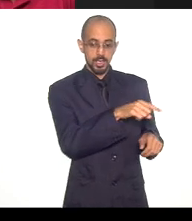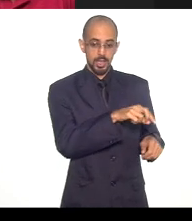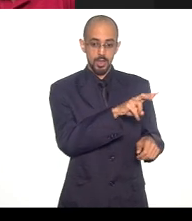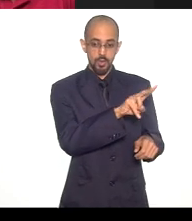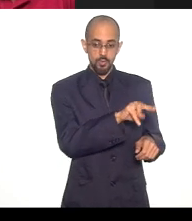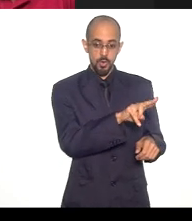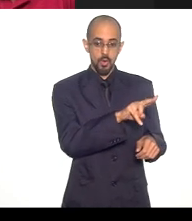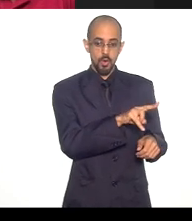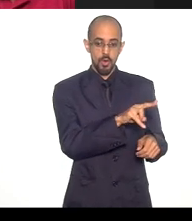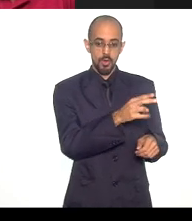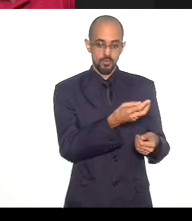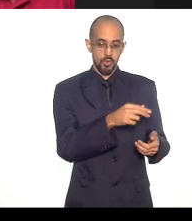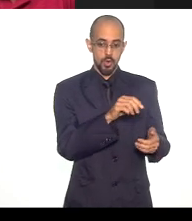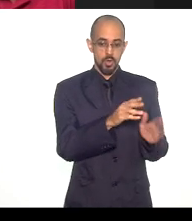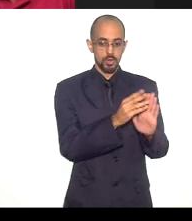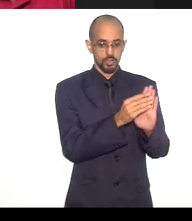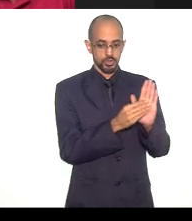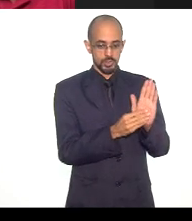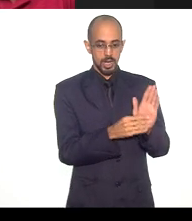as oitivas.